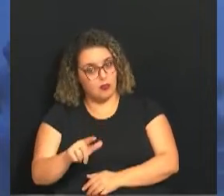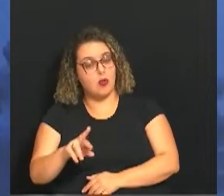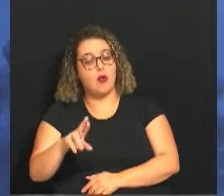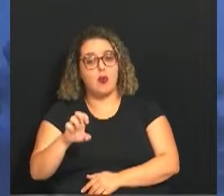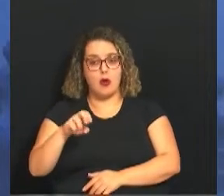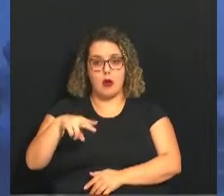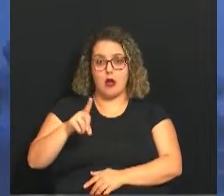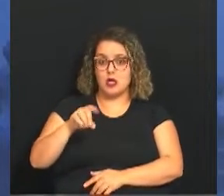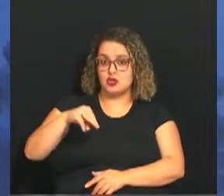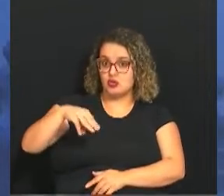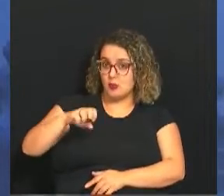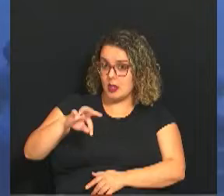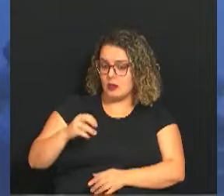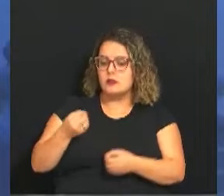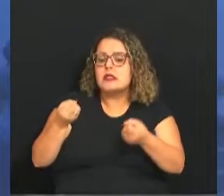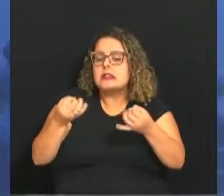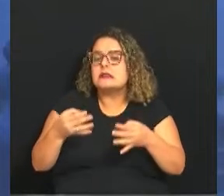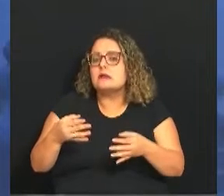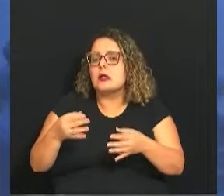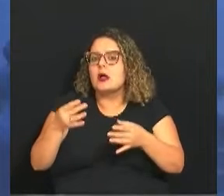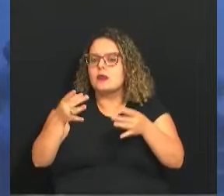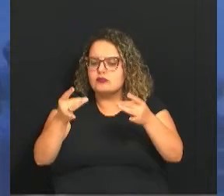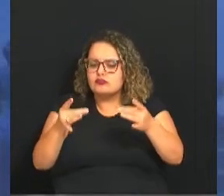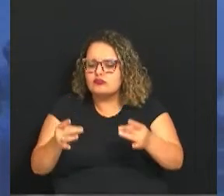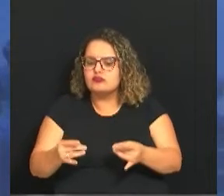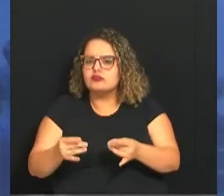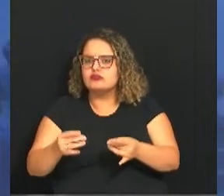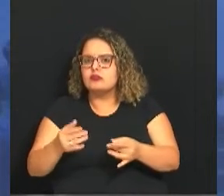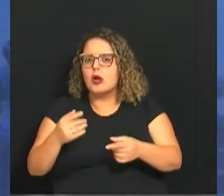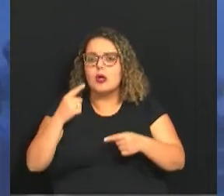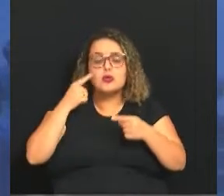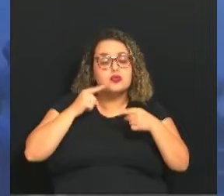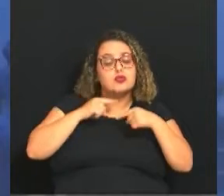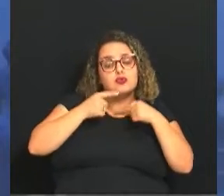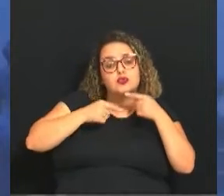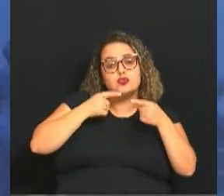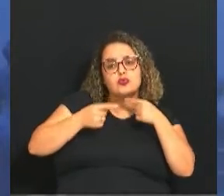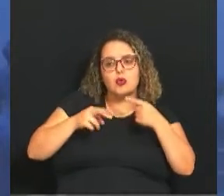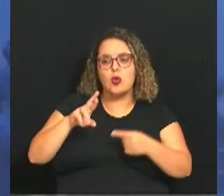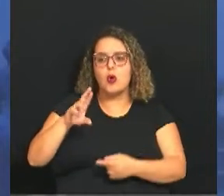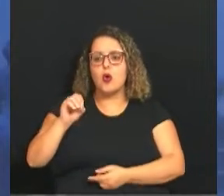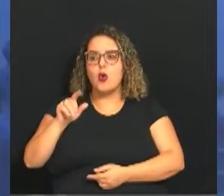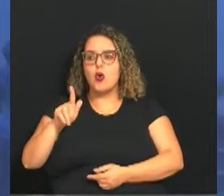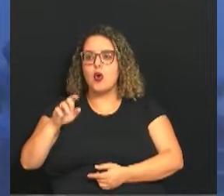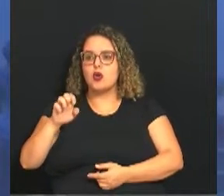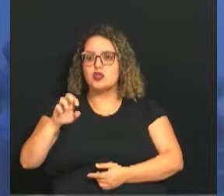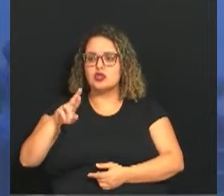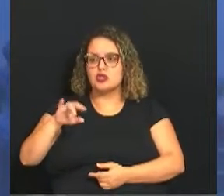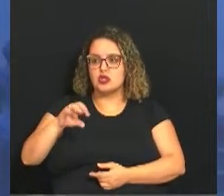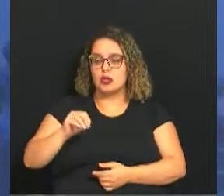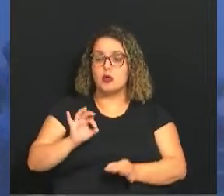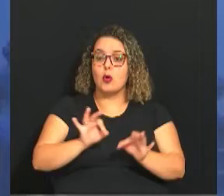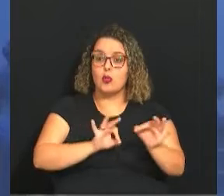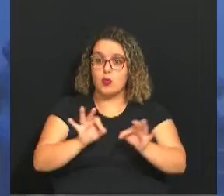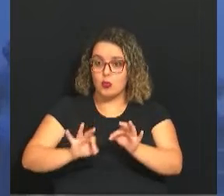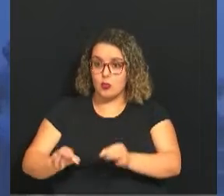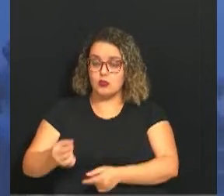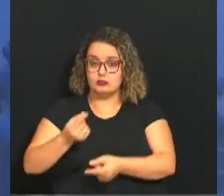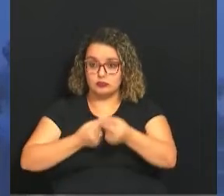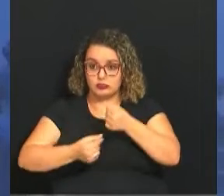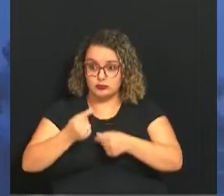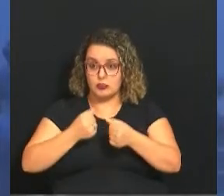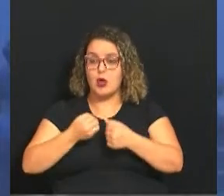vai explicar sobre esses pequenos processos, essas dúvidas, é o Rogério Saltes, planejador financeiro.